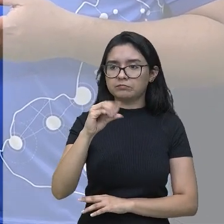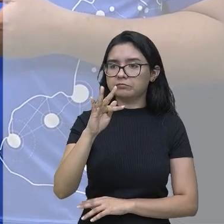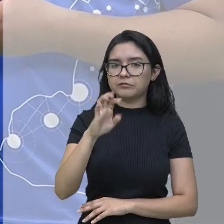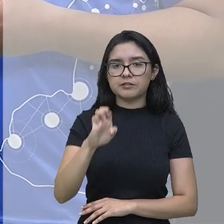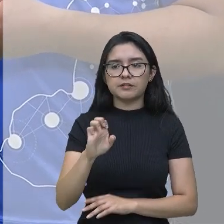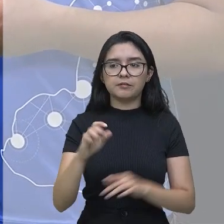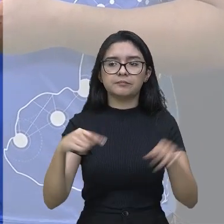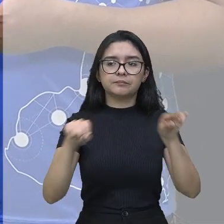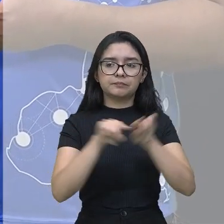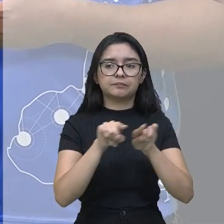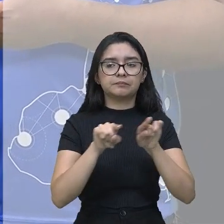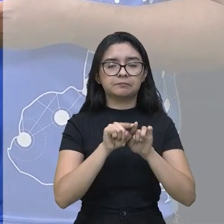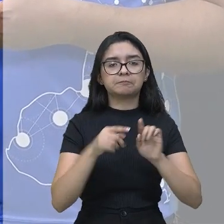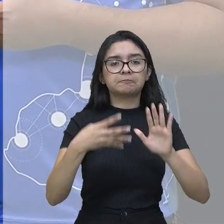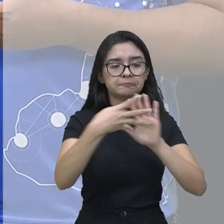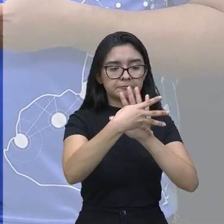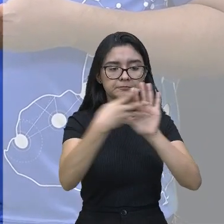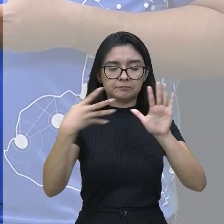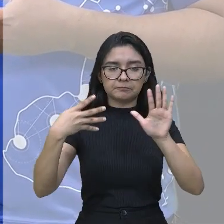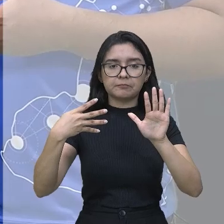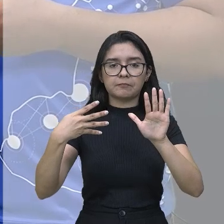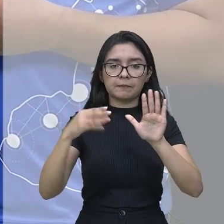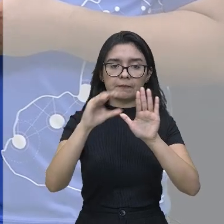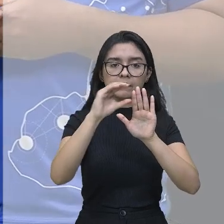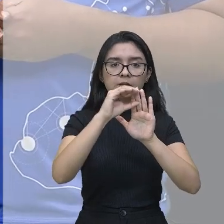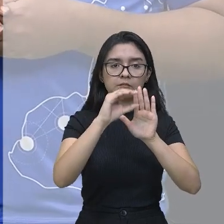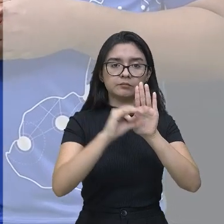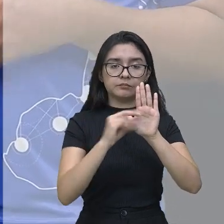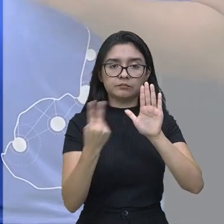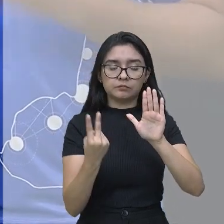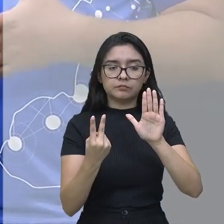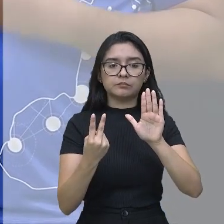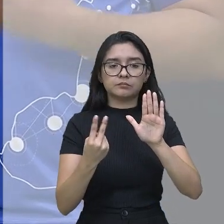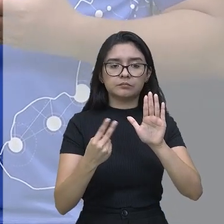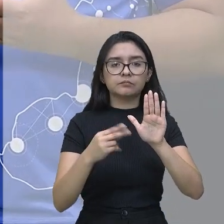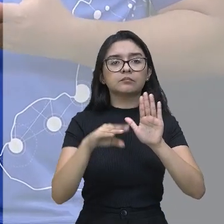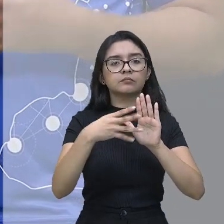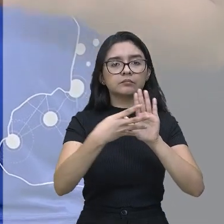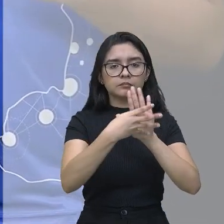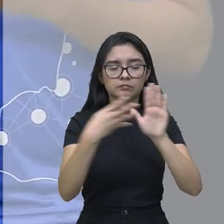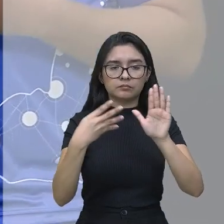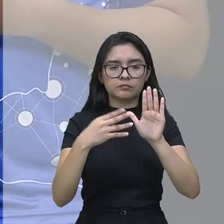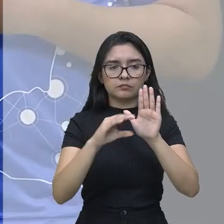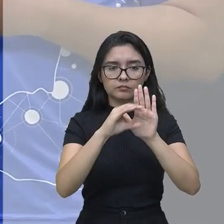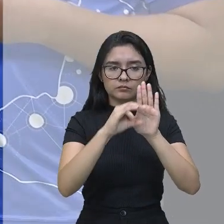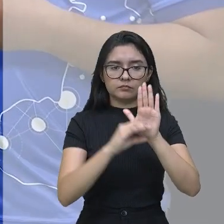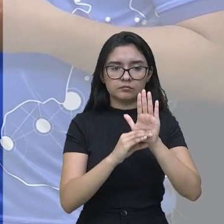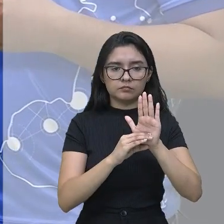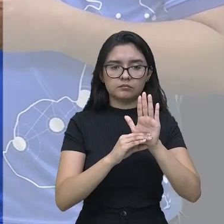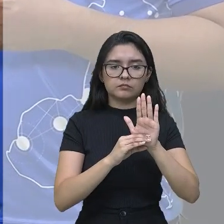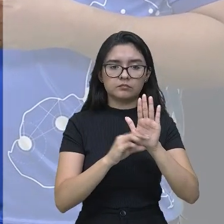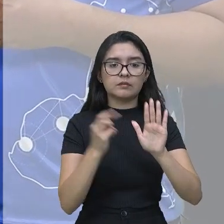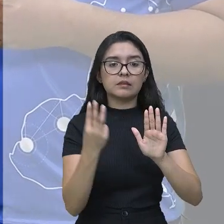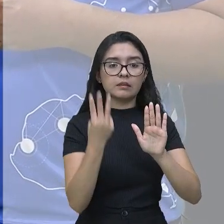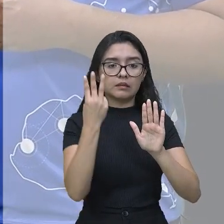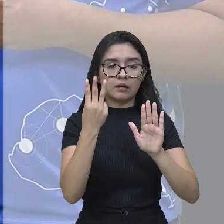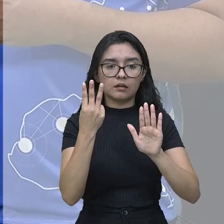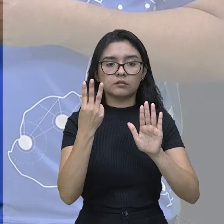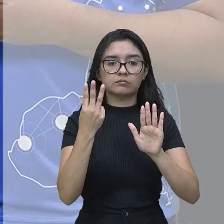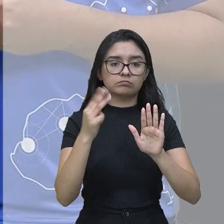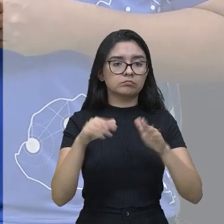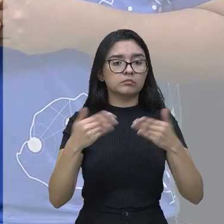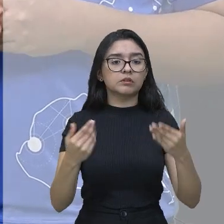certo e duas estrofes formadas por três versos cada uma Observe que esta é uma forma